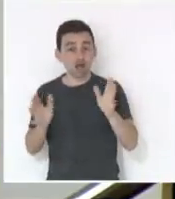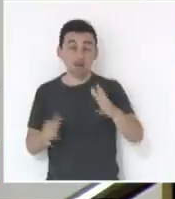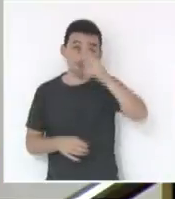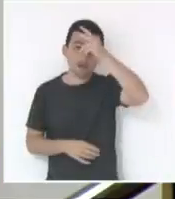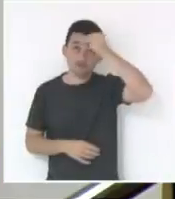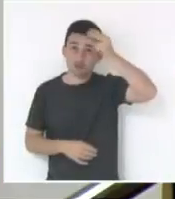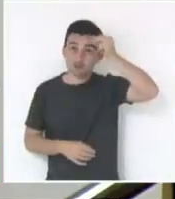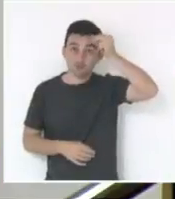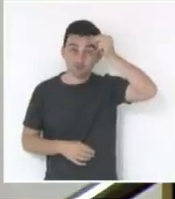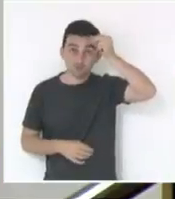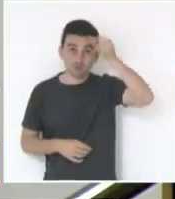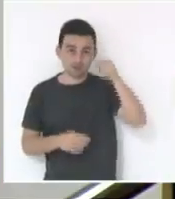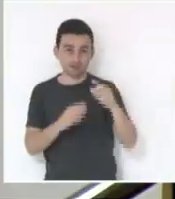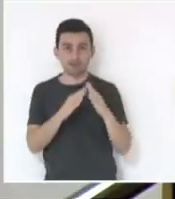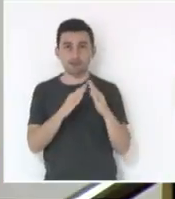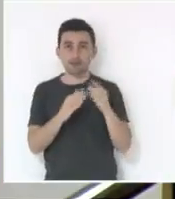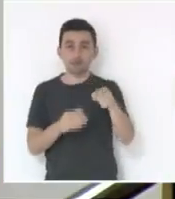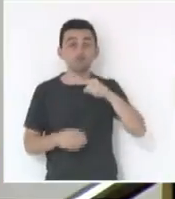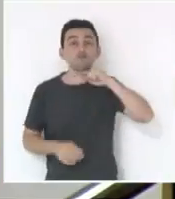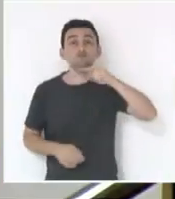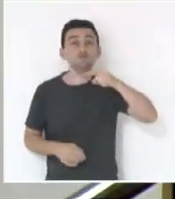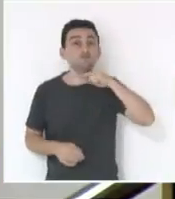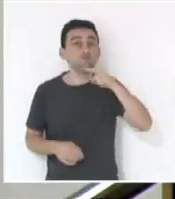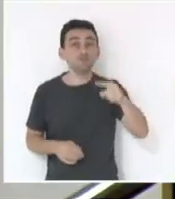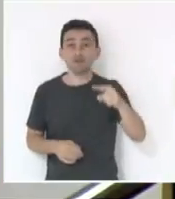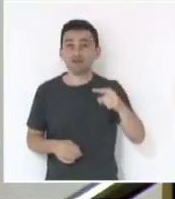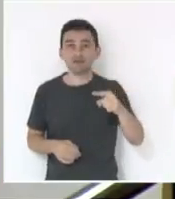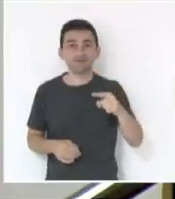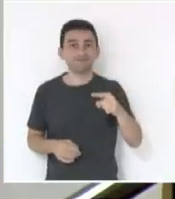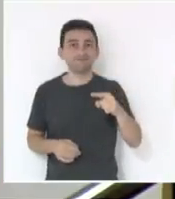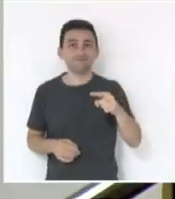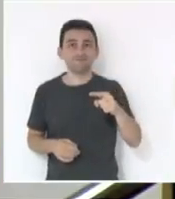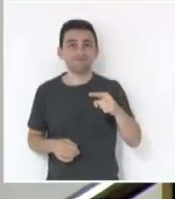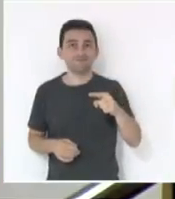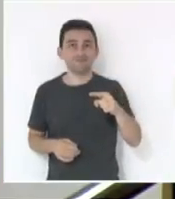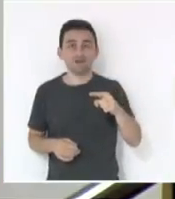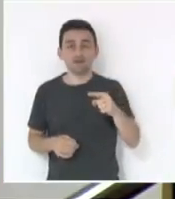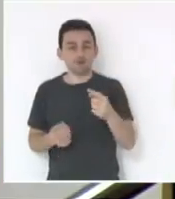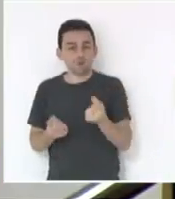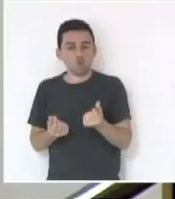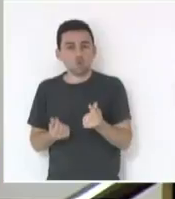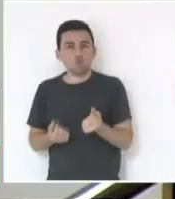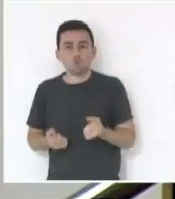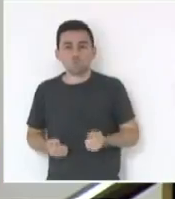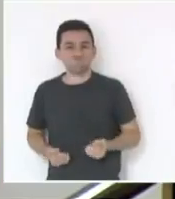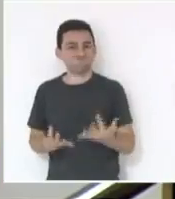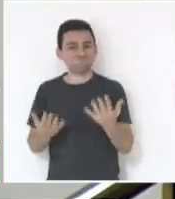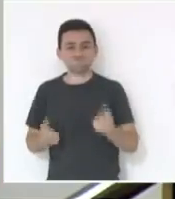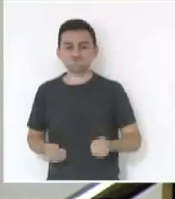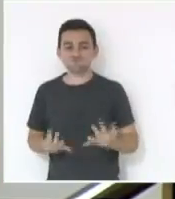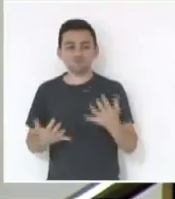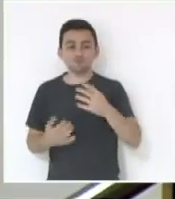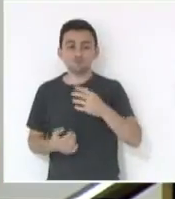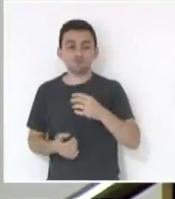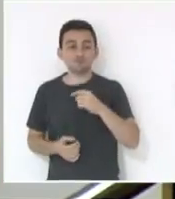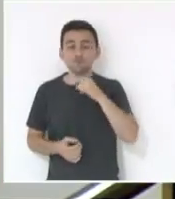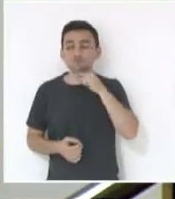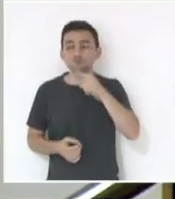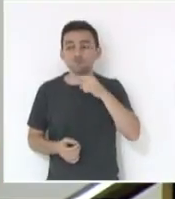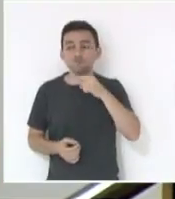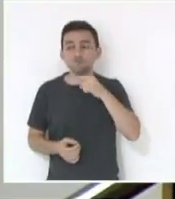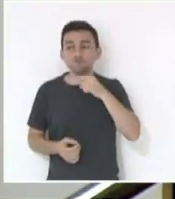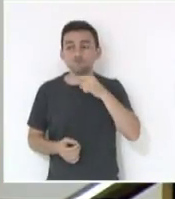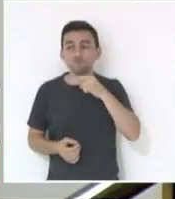prefeitura não tem condições como arcar com as despesas, não tem onde colocar, se colocar